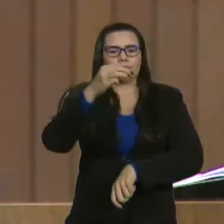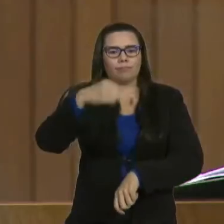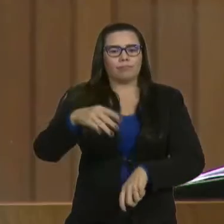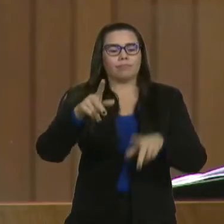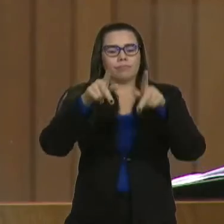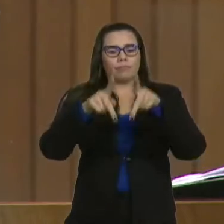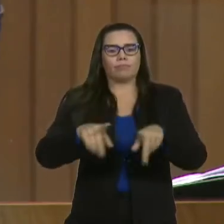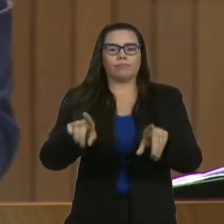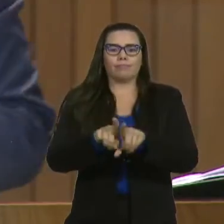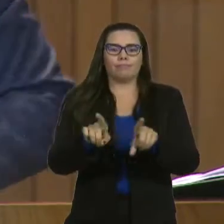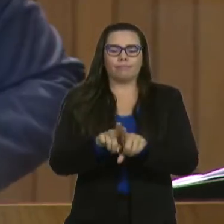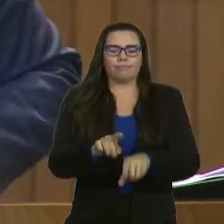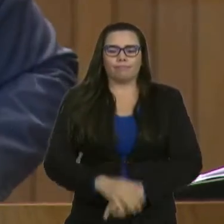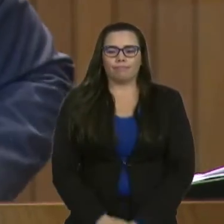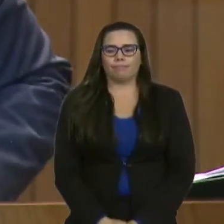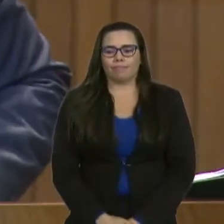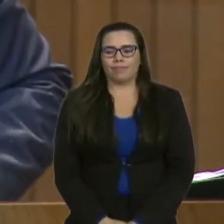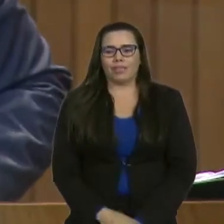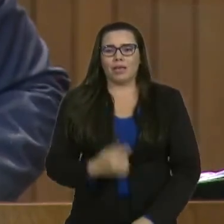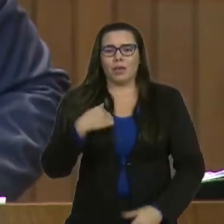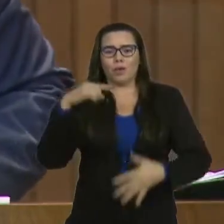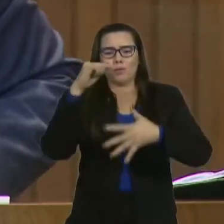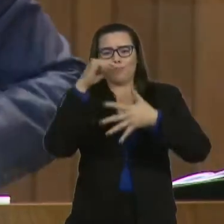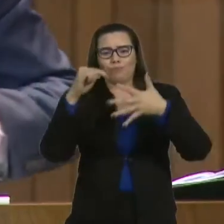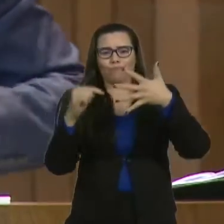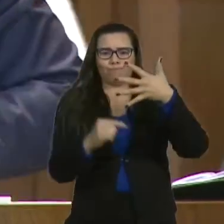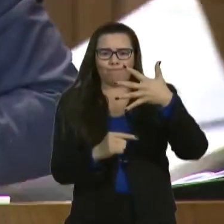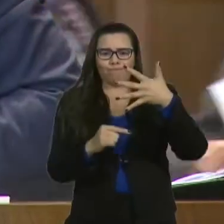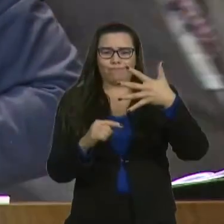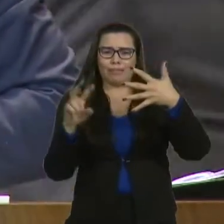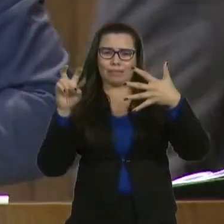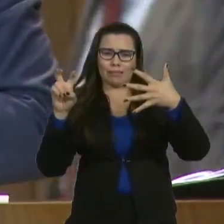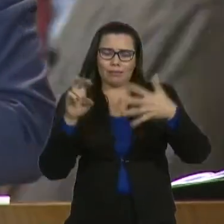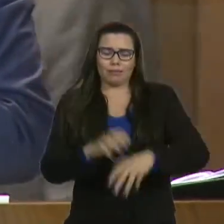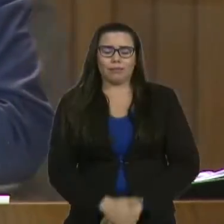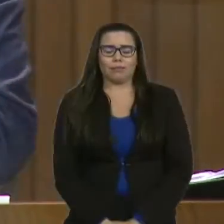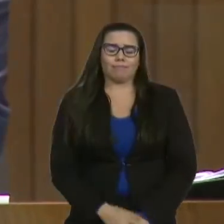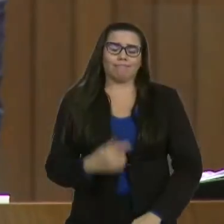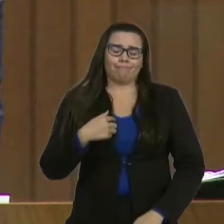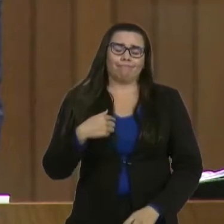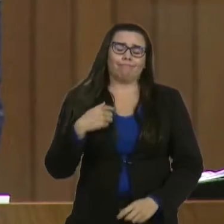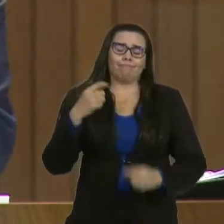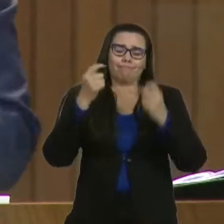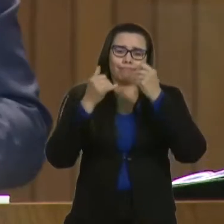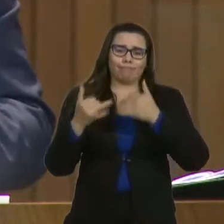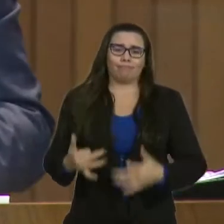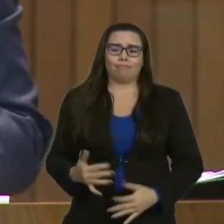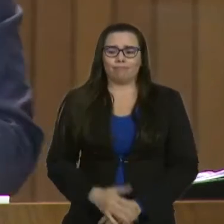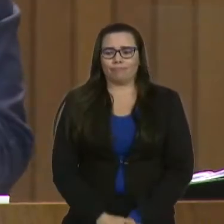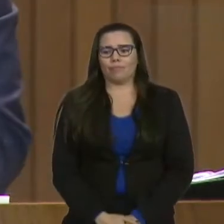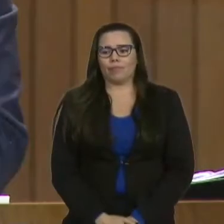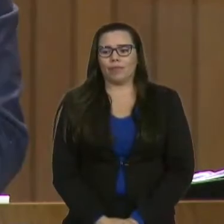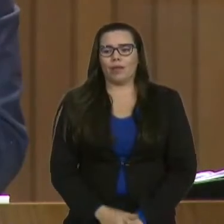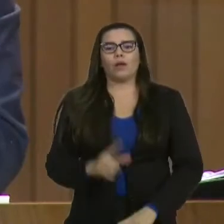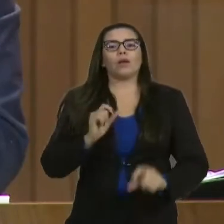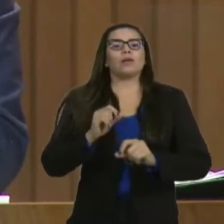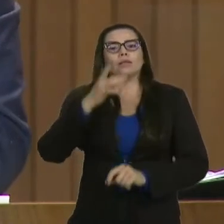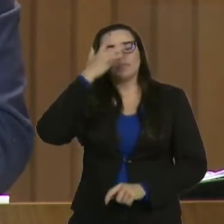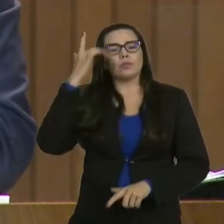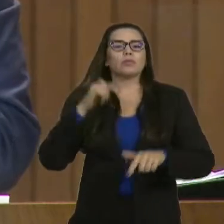população seu presente já tem cinco assuntos a serem abordados hoje um grande coração a luta dos trabalhadores da funac